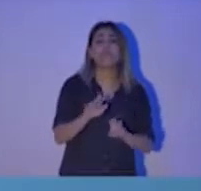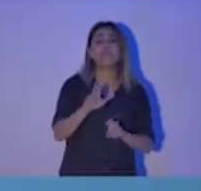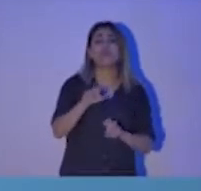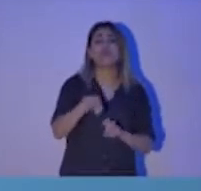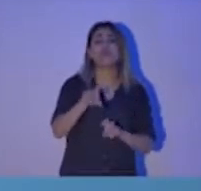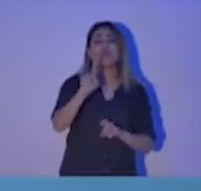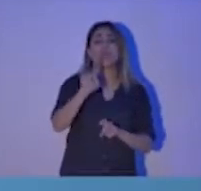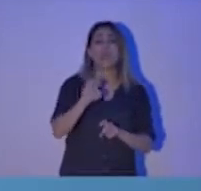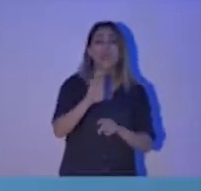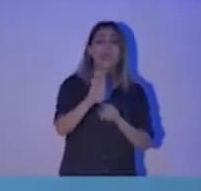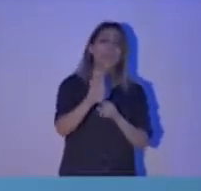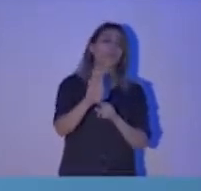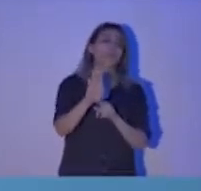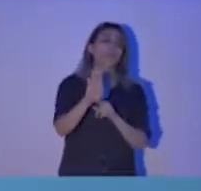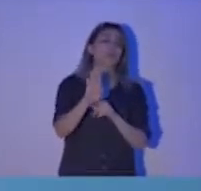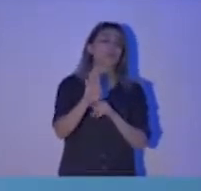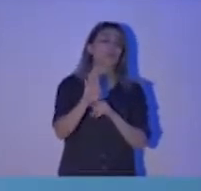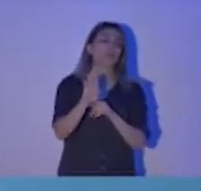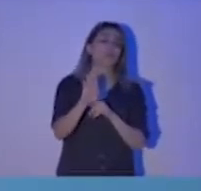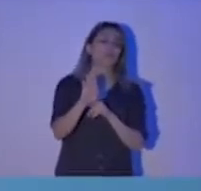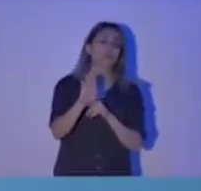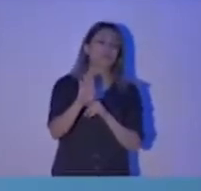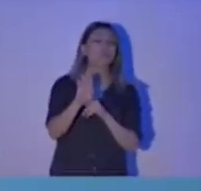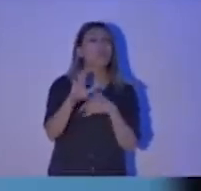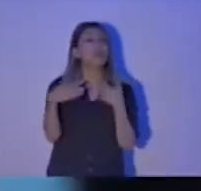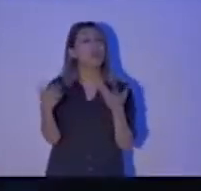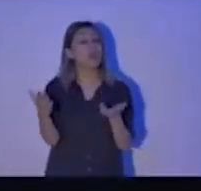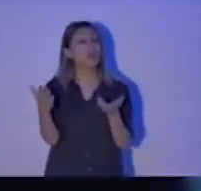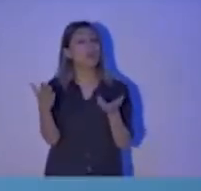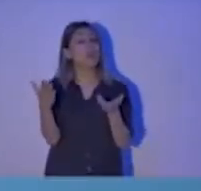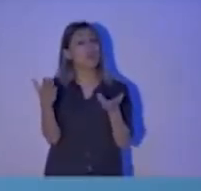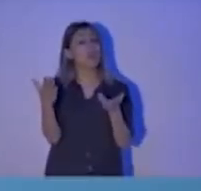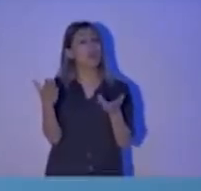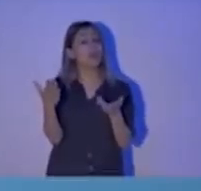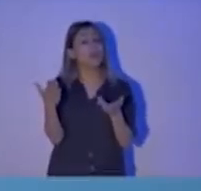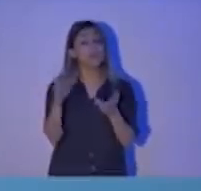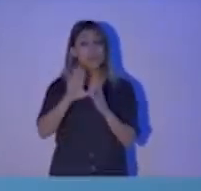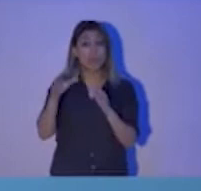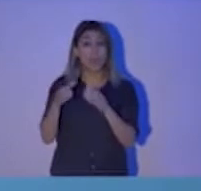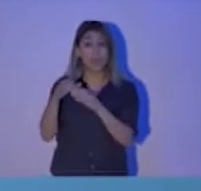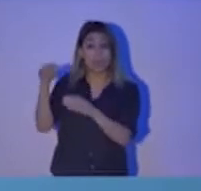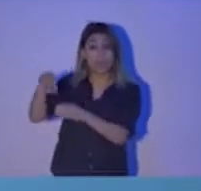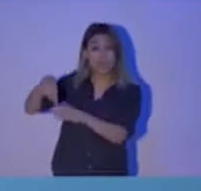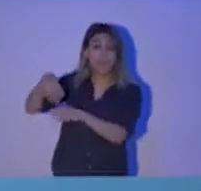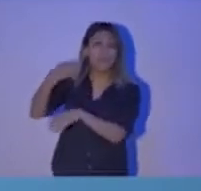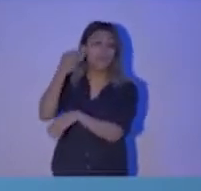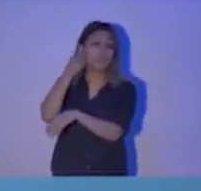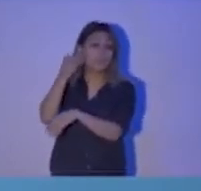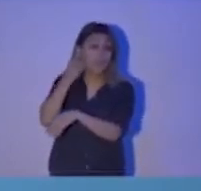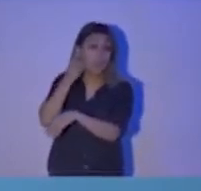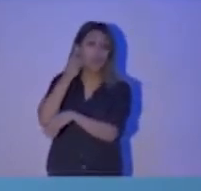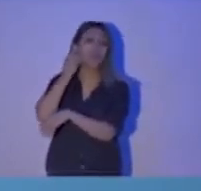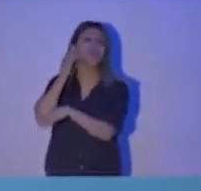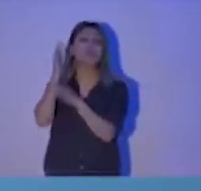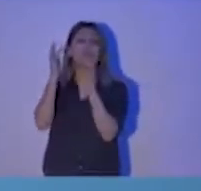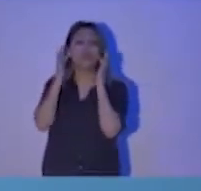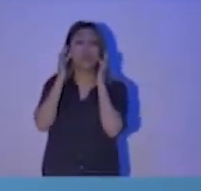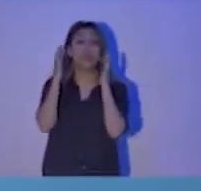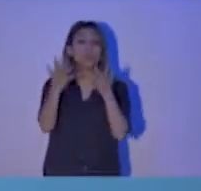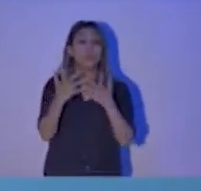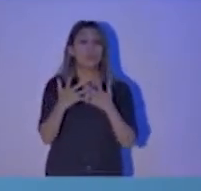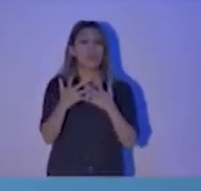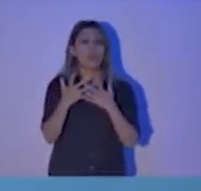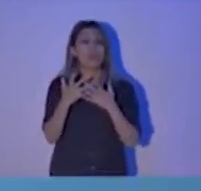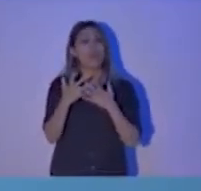esse ambiente. E aí a comissão tem feito para colocar um último ponto nesse quesito, que eu acho fundamental. A nossa relação com o